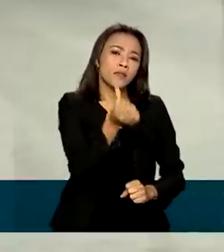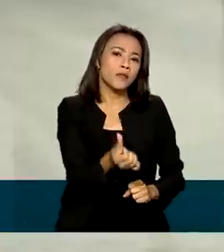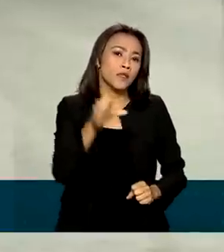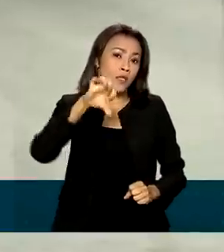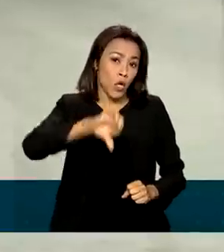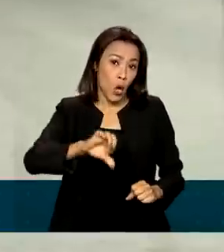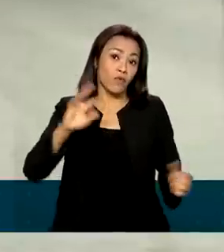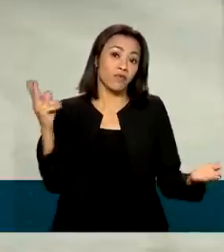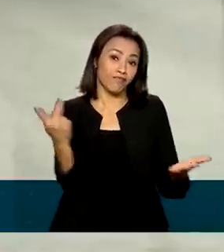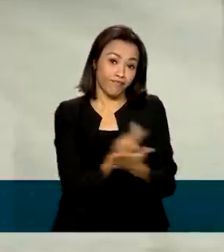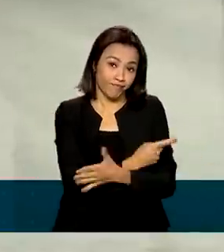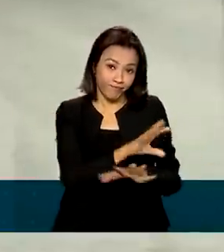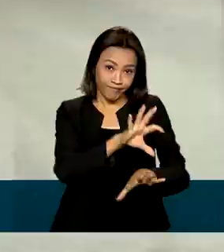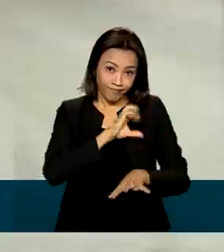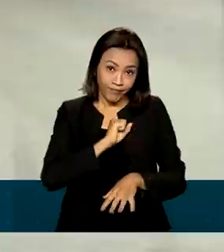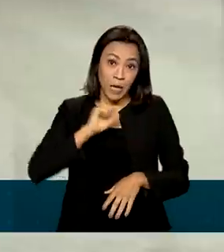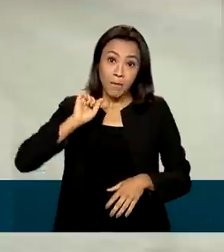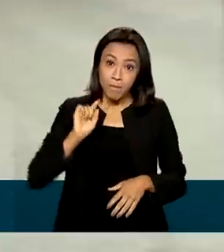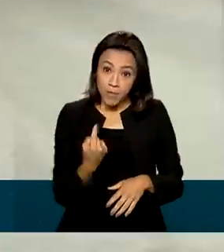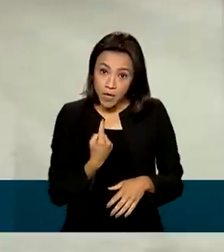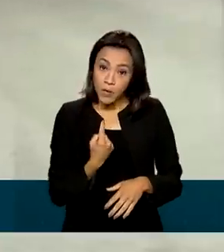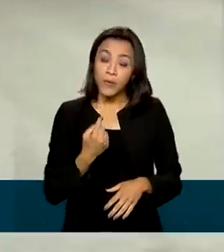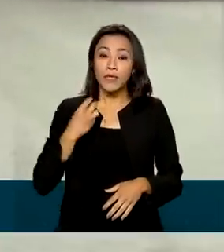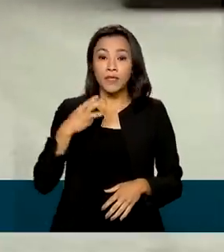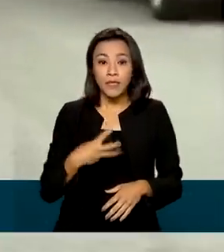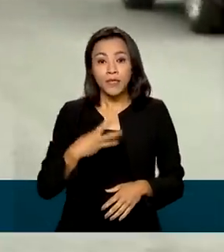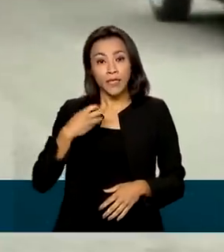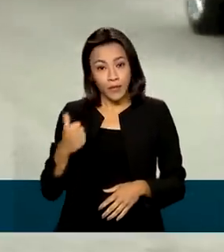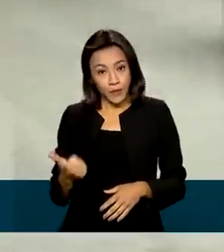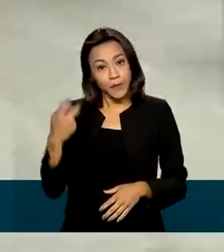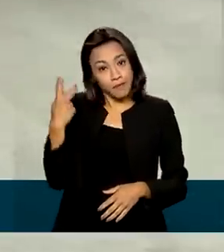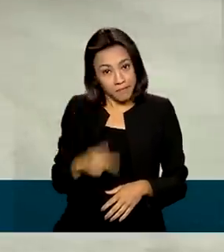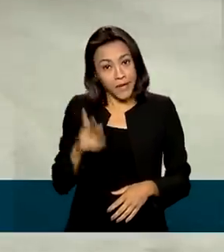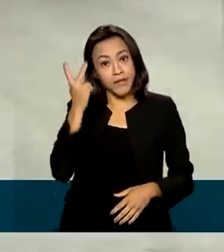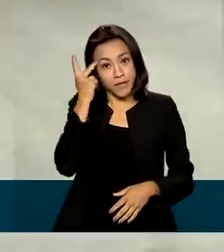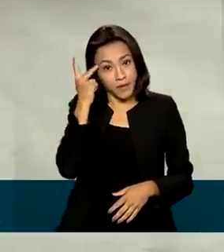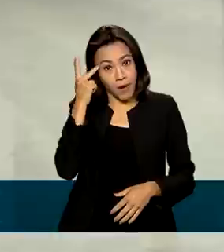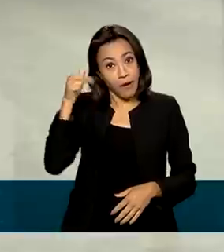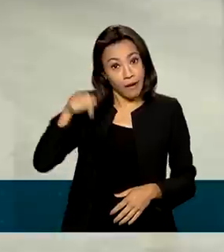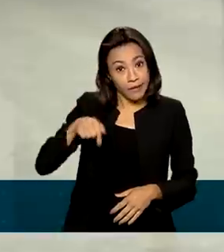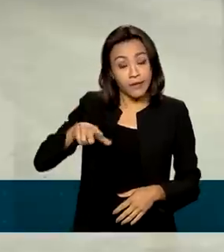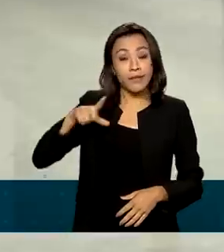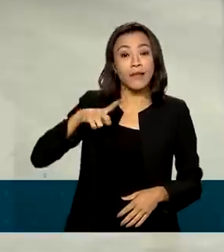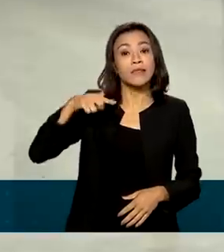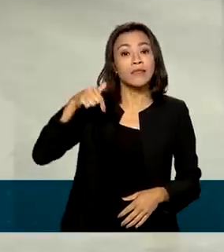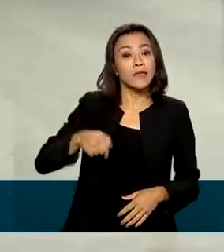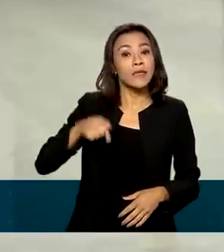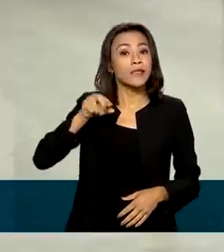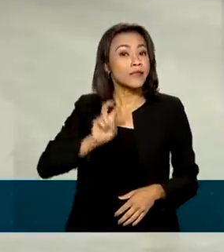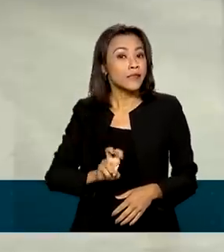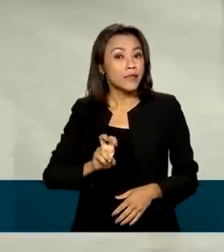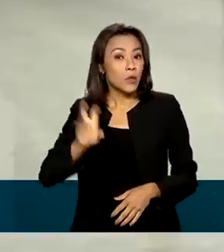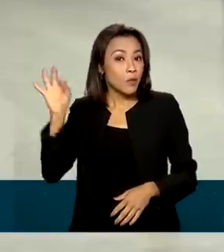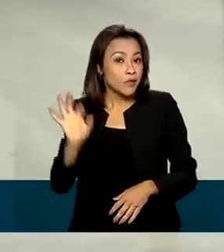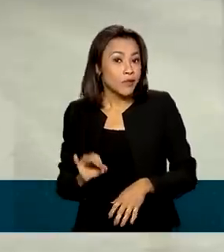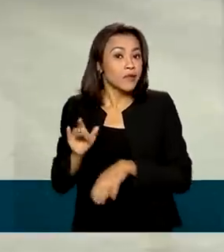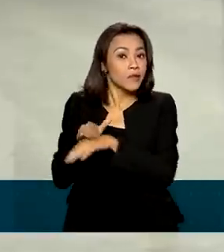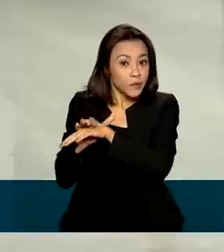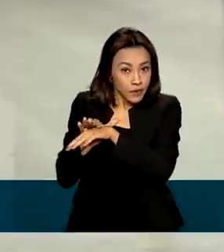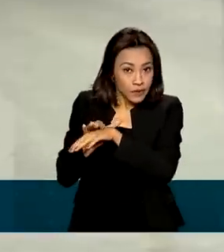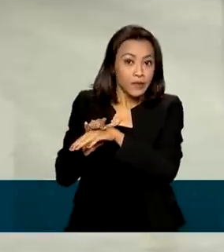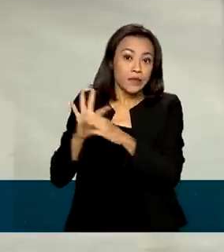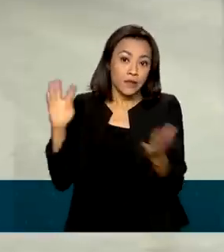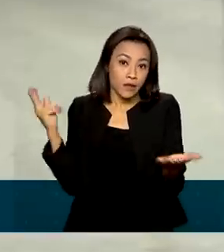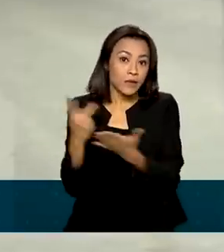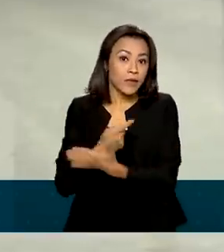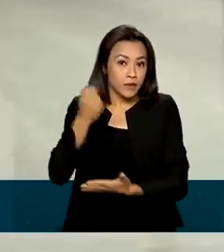confirmados 1031 são aqui em São Paulo isso quer dizer que o estado concentra 75 por cento dos casos confirmados da